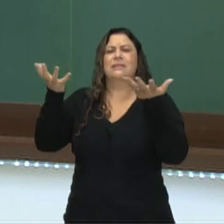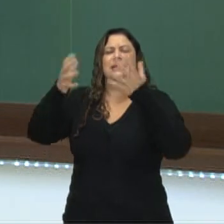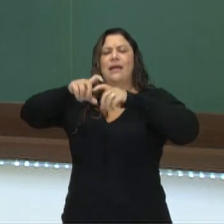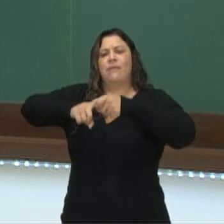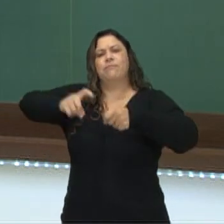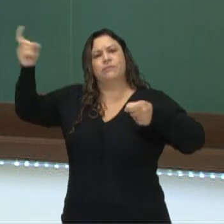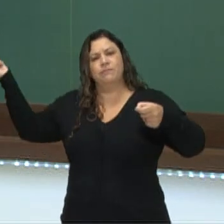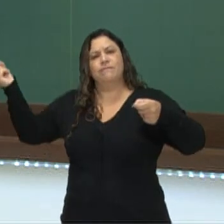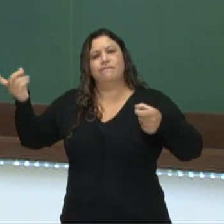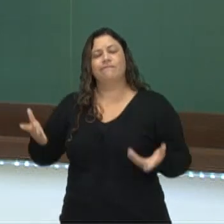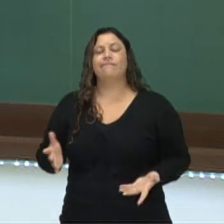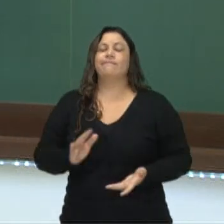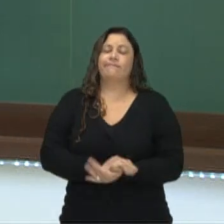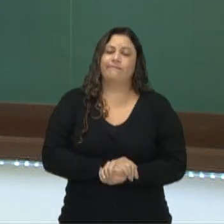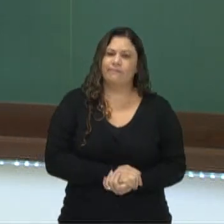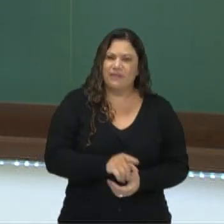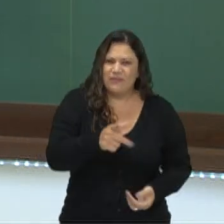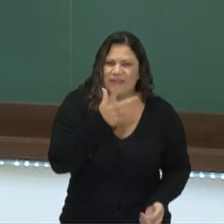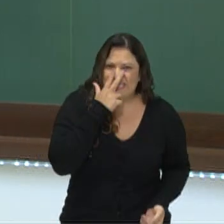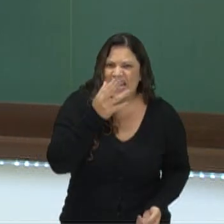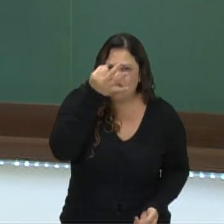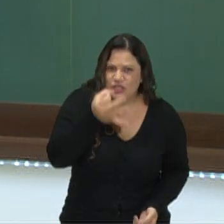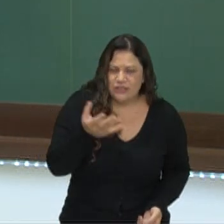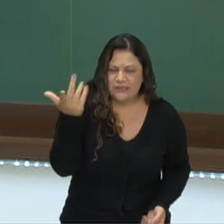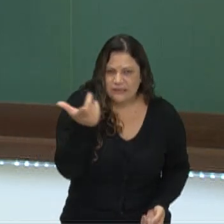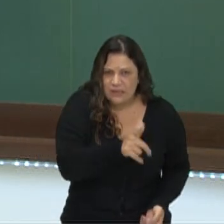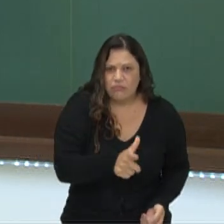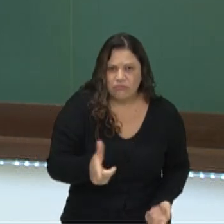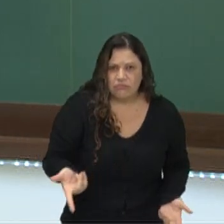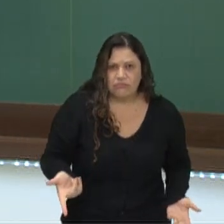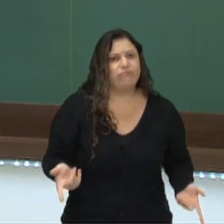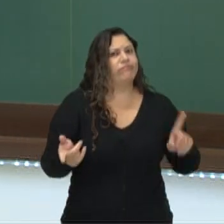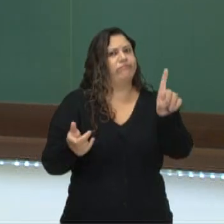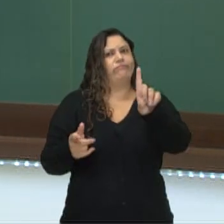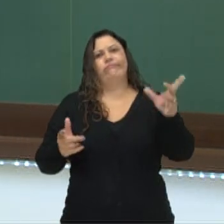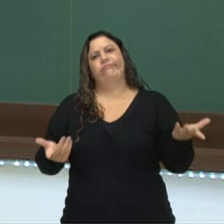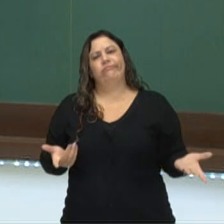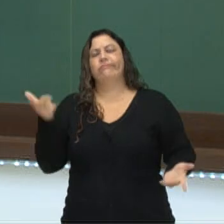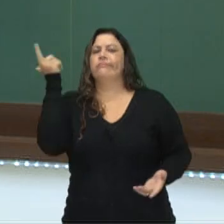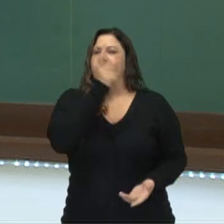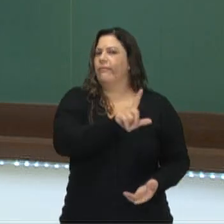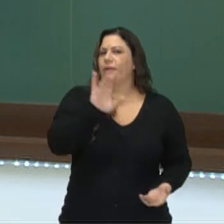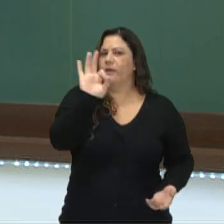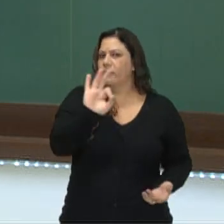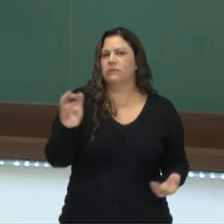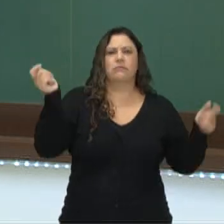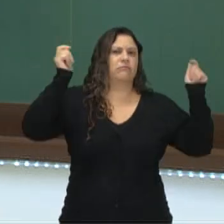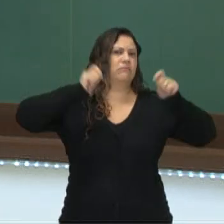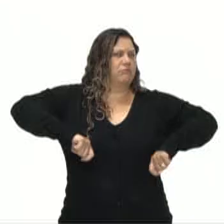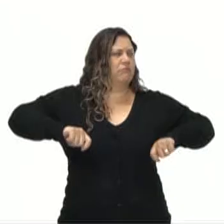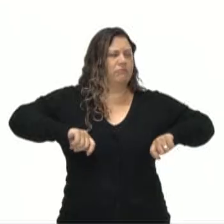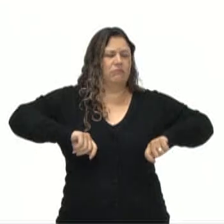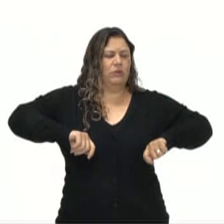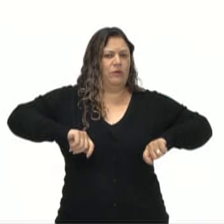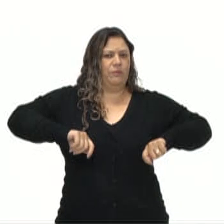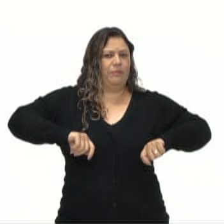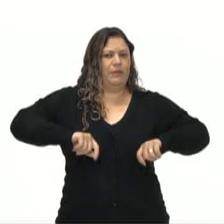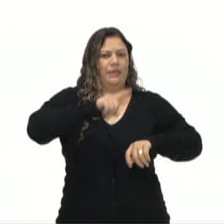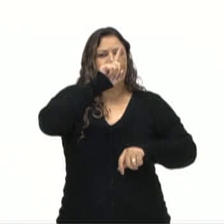separar. Mas você acha que conseguiu? Não, tá? A autonomia foi rejeitada.